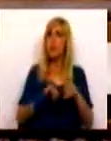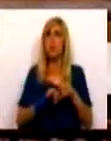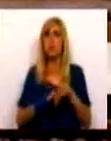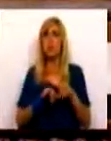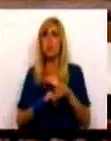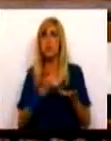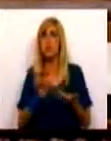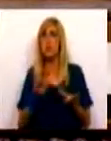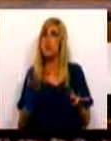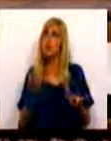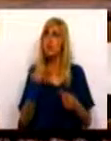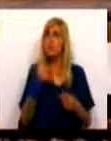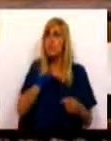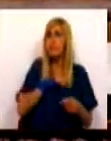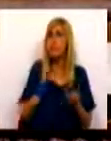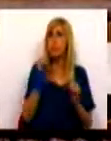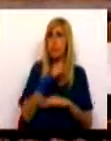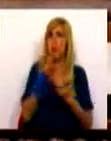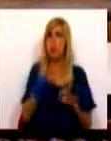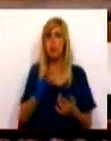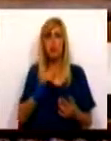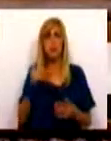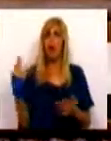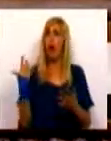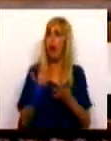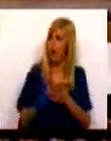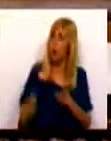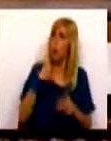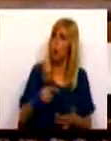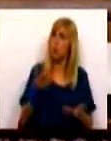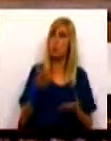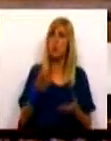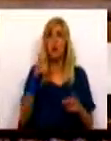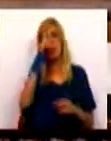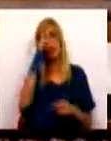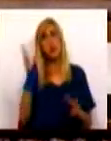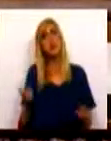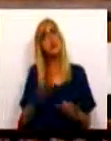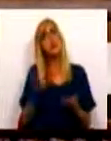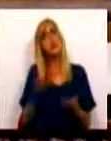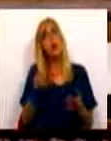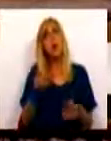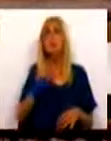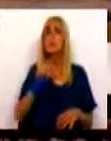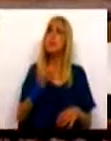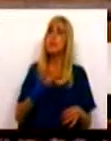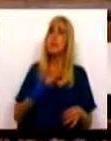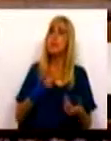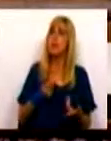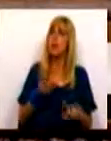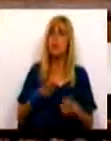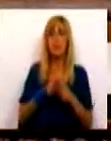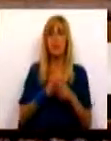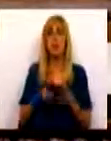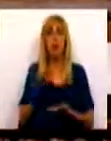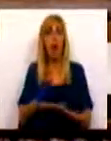fins lucrativos e que de 2016 até hoje este esforço de promoção de cidadania marítima já interagiu